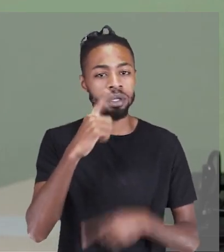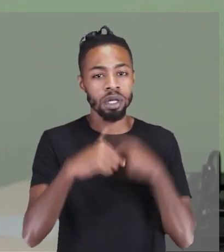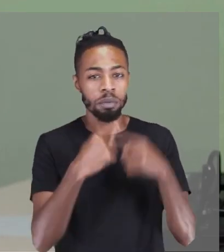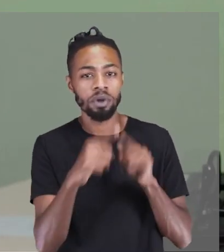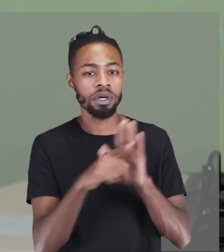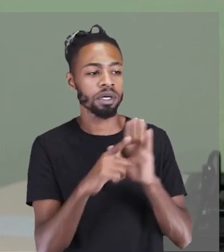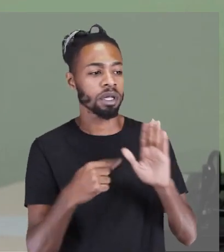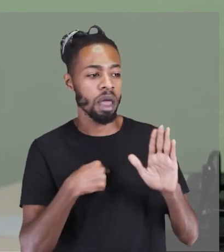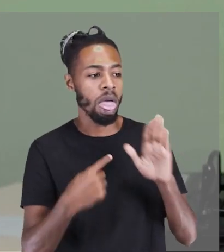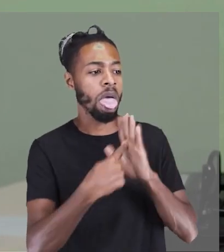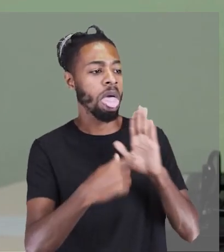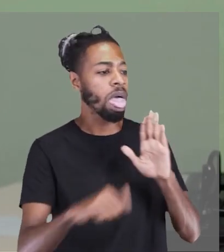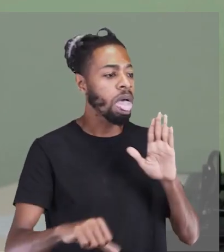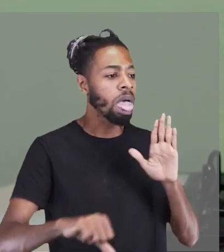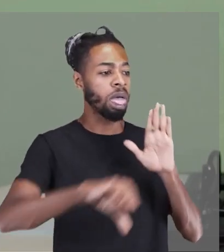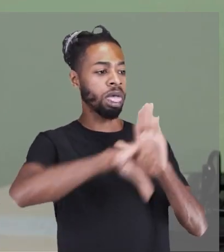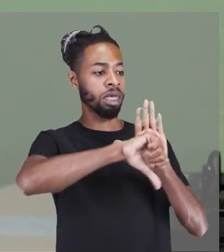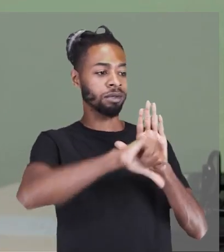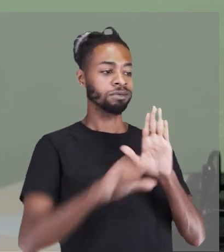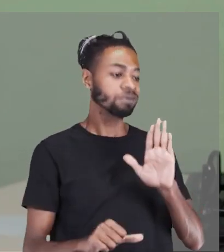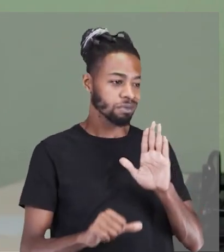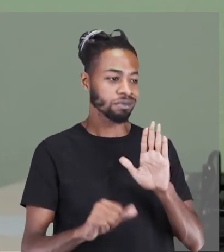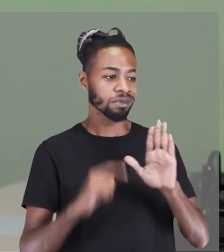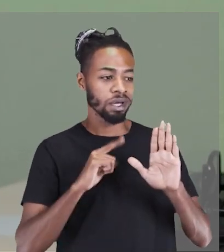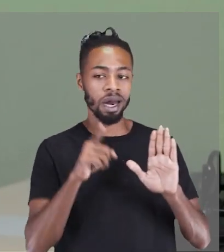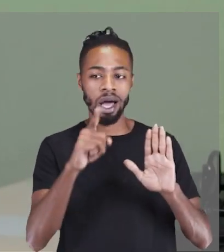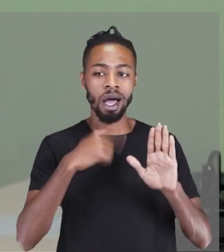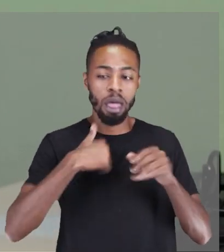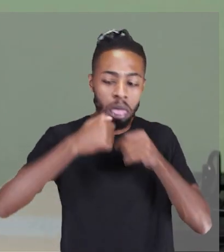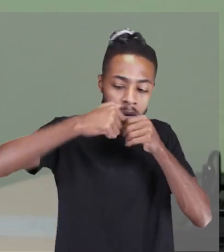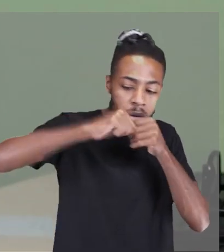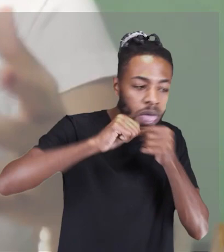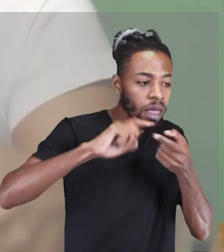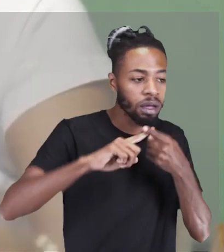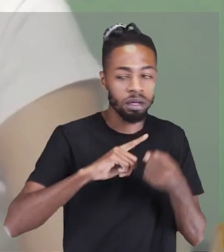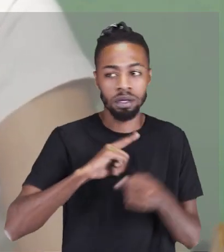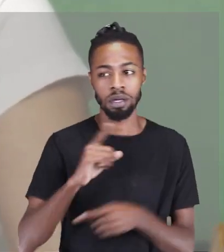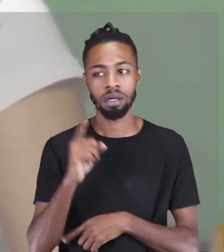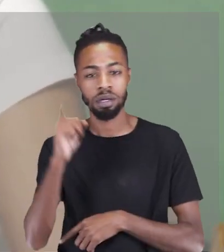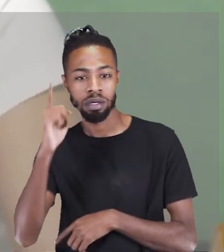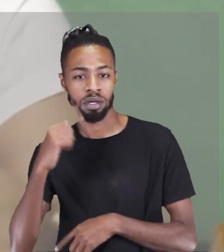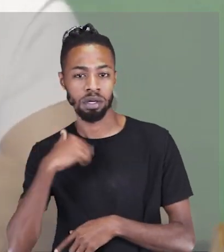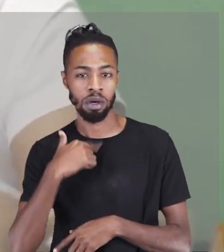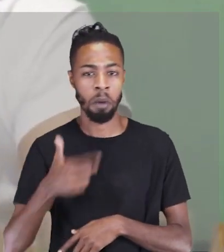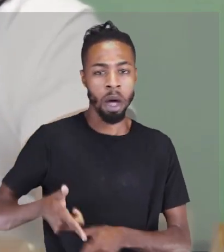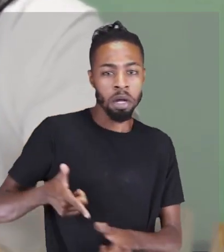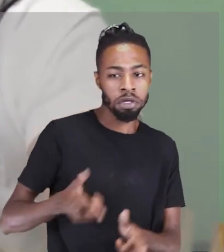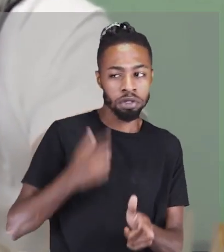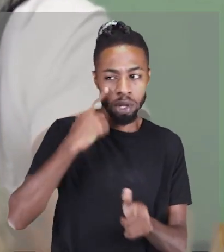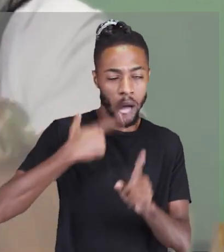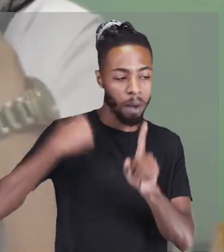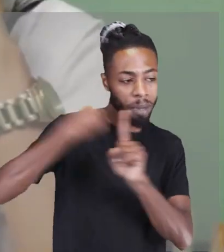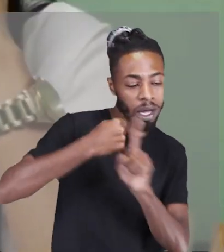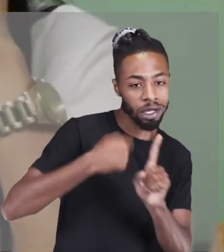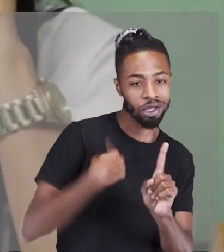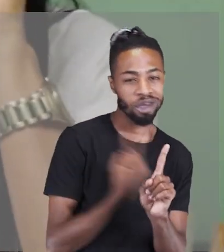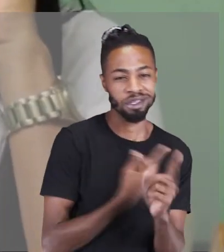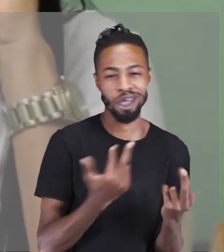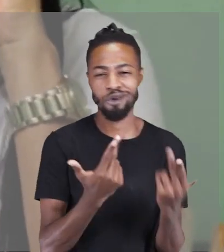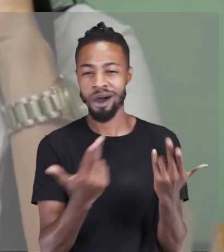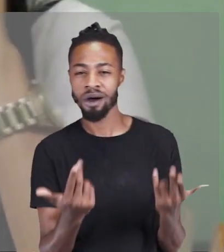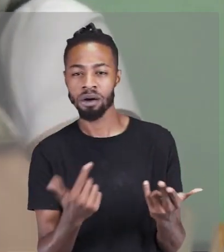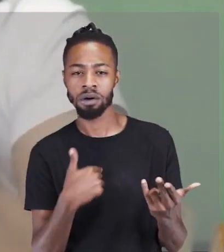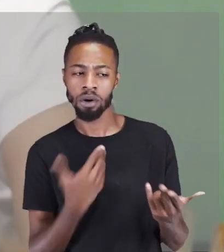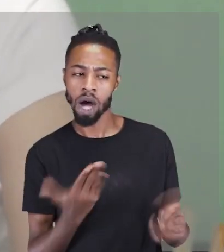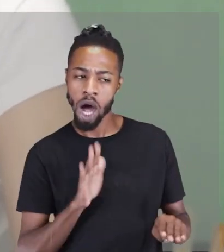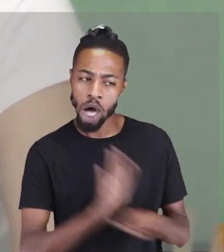ser denunciado lá na boca, por disciplina não descer e dar uma porrada na gente. Não adianta eu querer dizer pra ele, olha, se comporte,